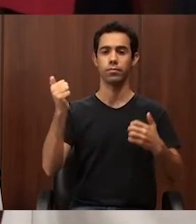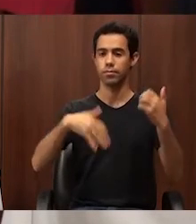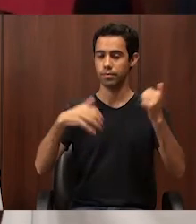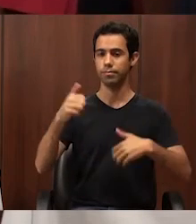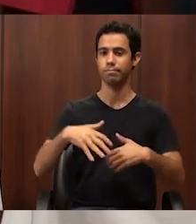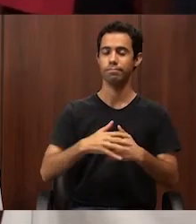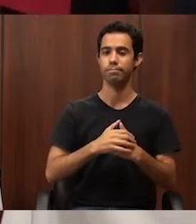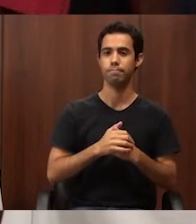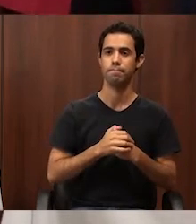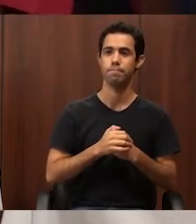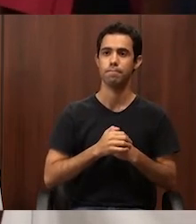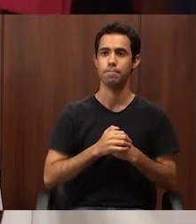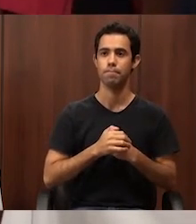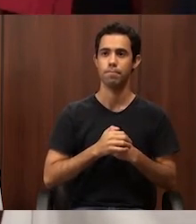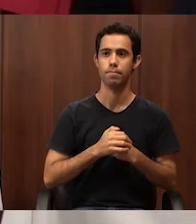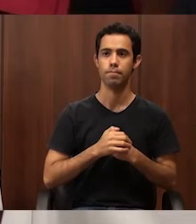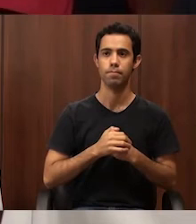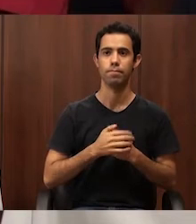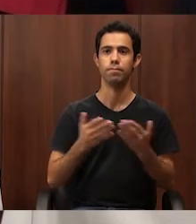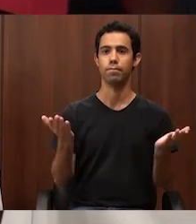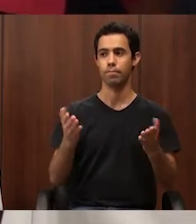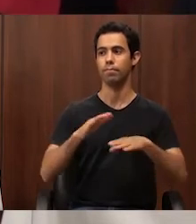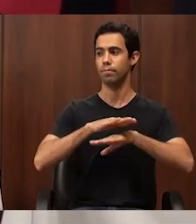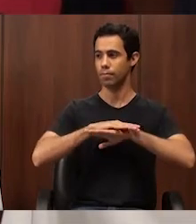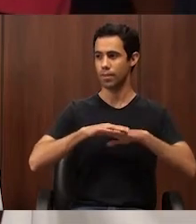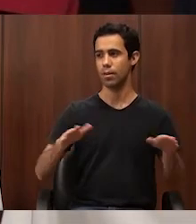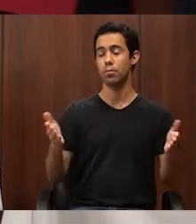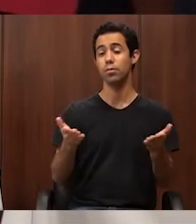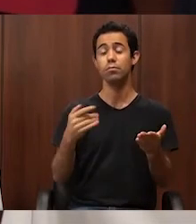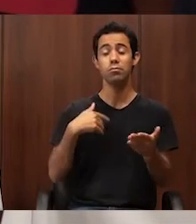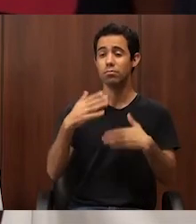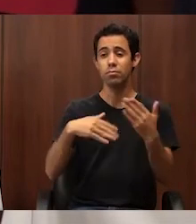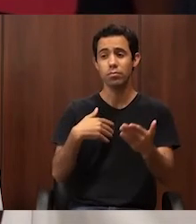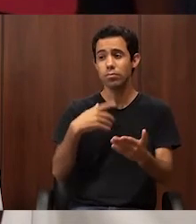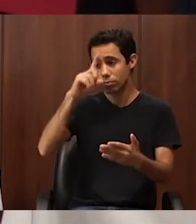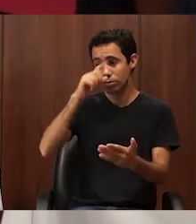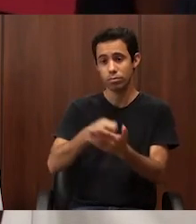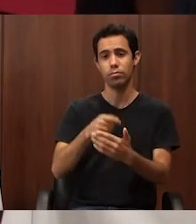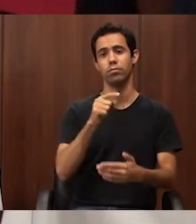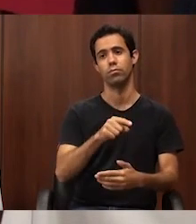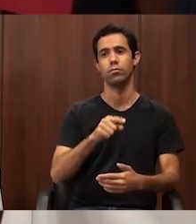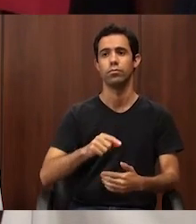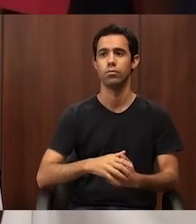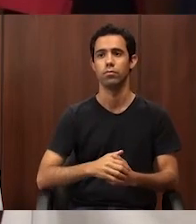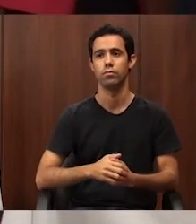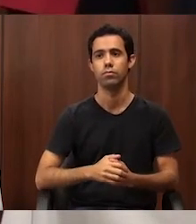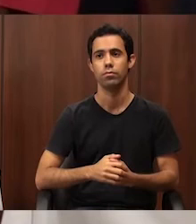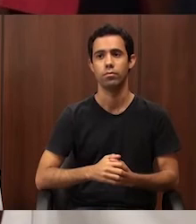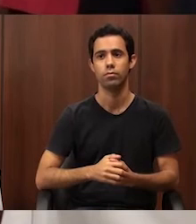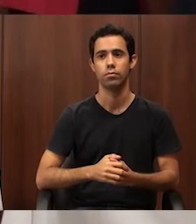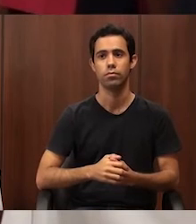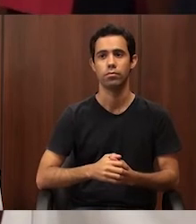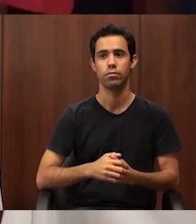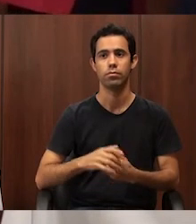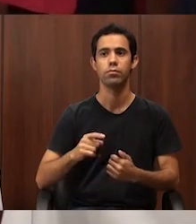para o judiciário, que também acaba muitas vezes angustiado com a situação e acaba tendo que tomar uma decisão em relação a isso, né? Então, se a gente